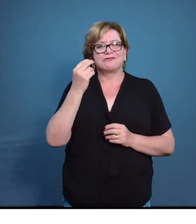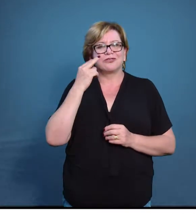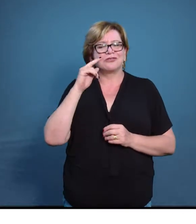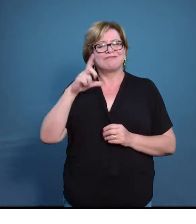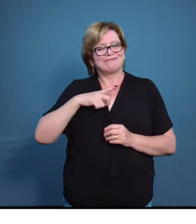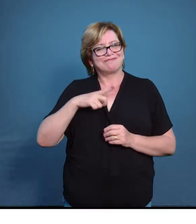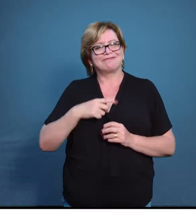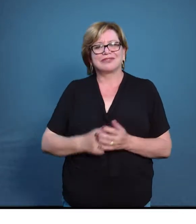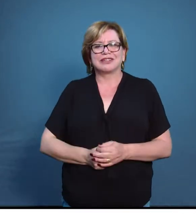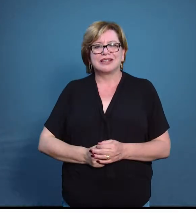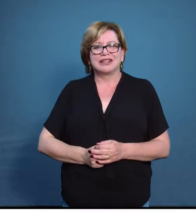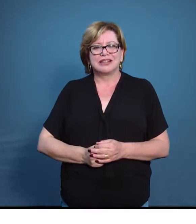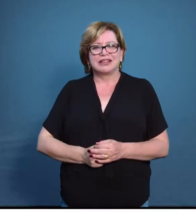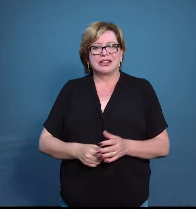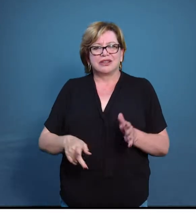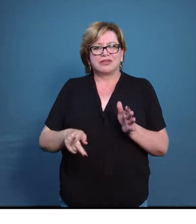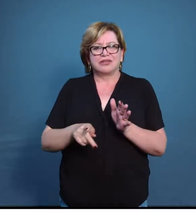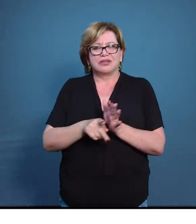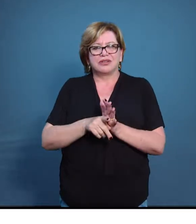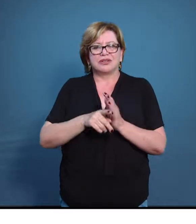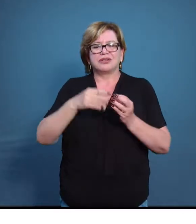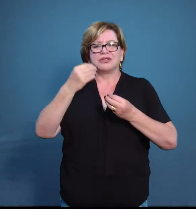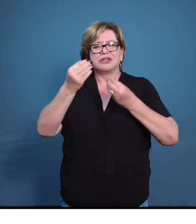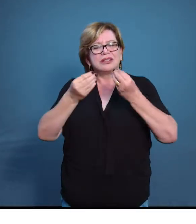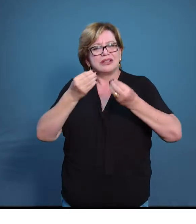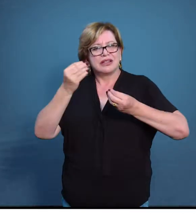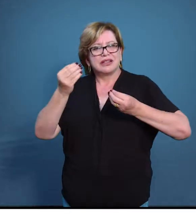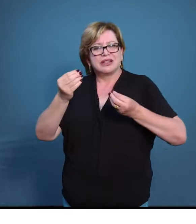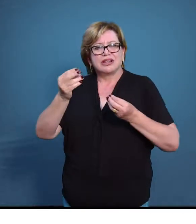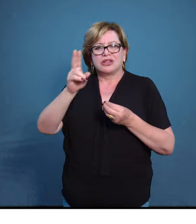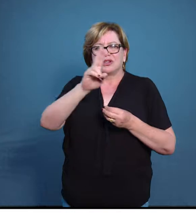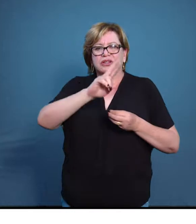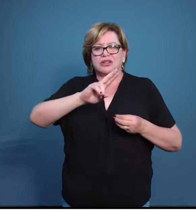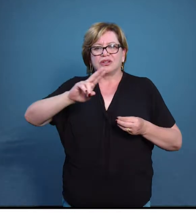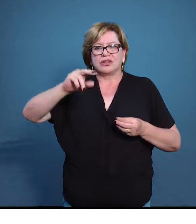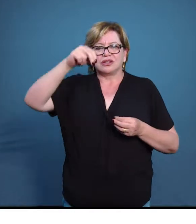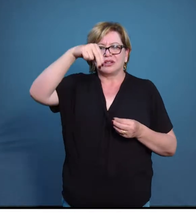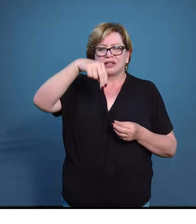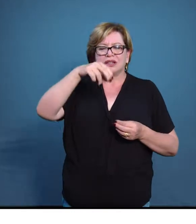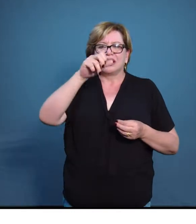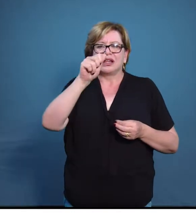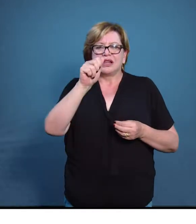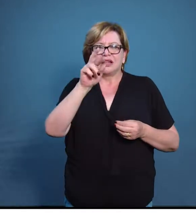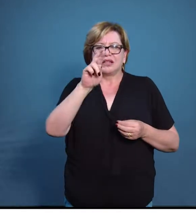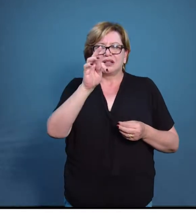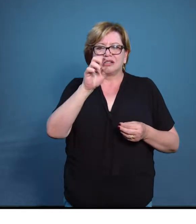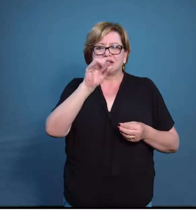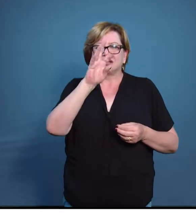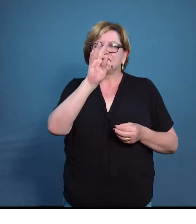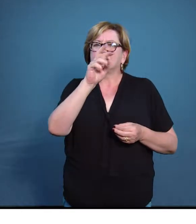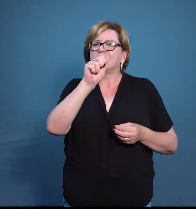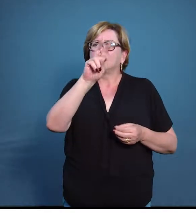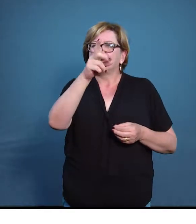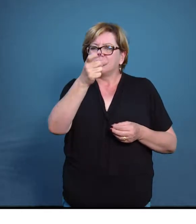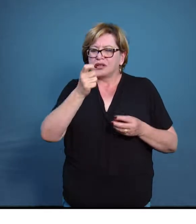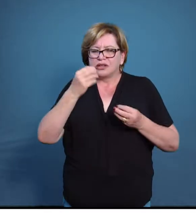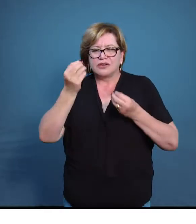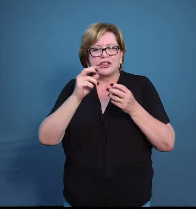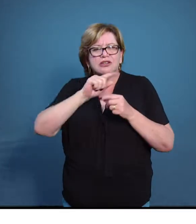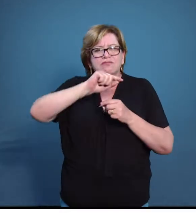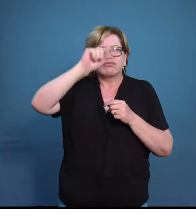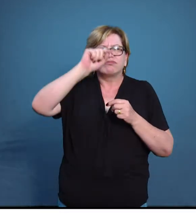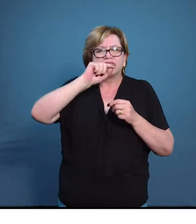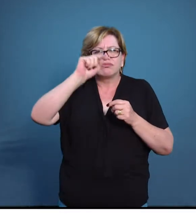tela. Essa obra é do artista chamado Hooper e se chama Night Talks. Observe as